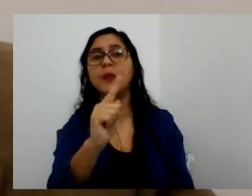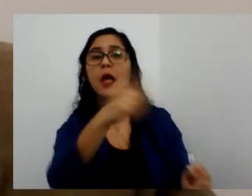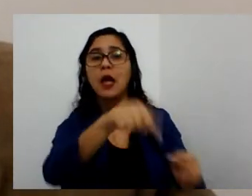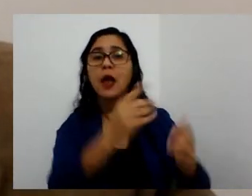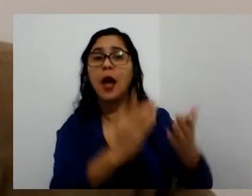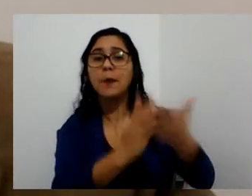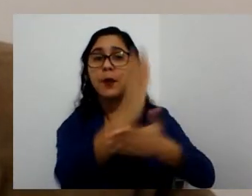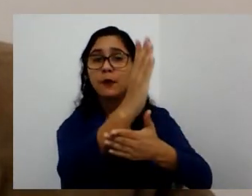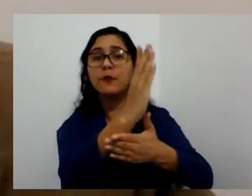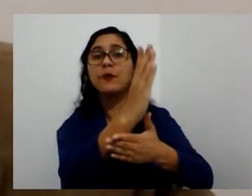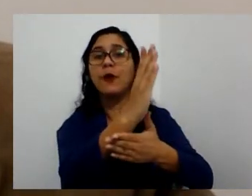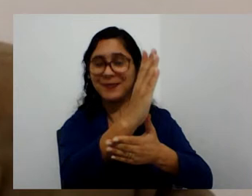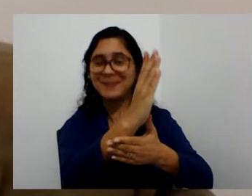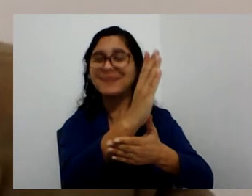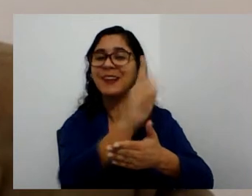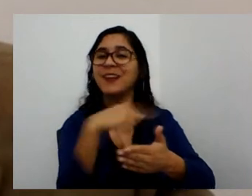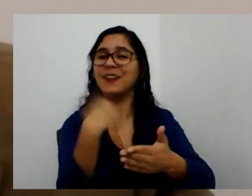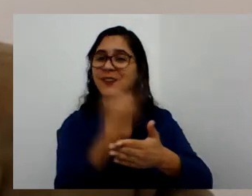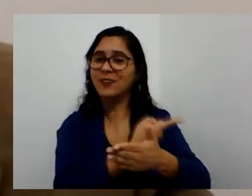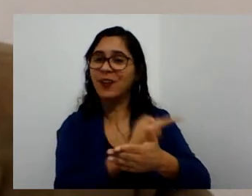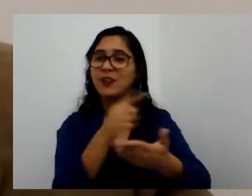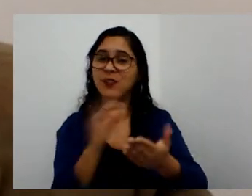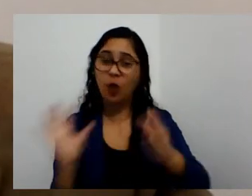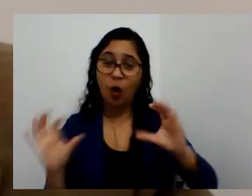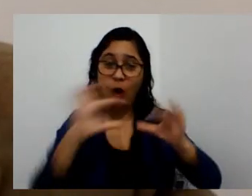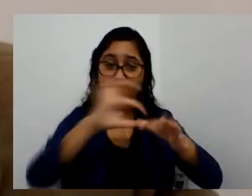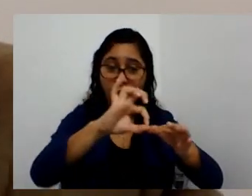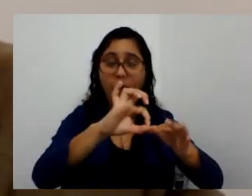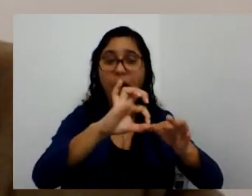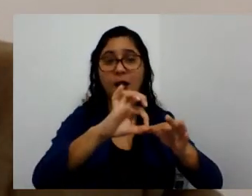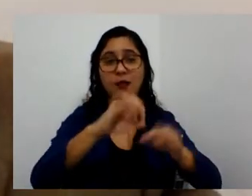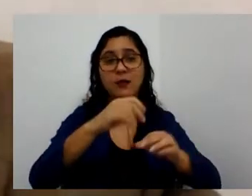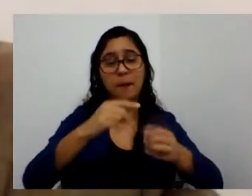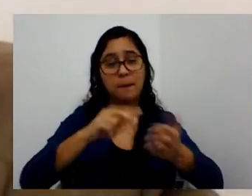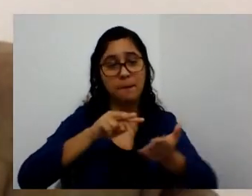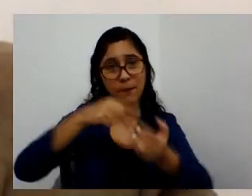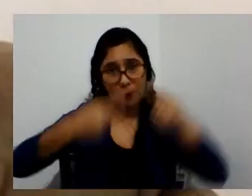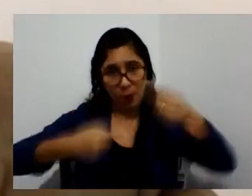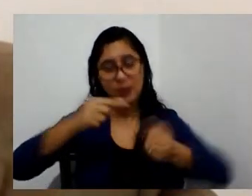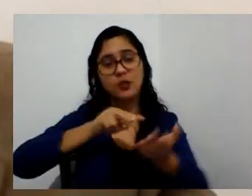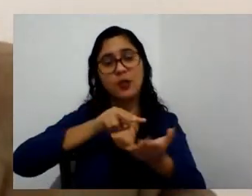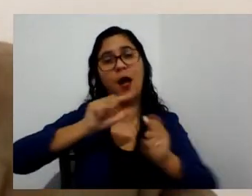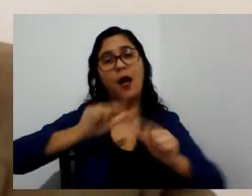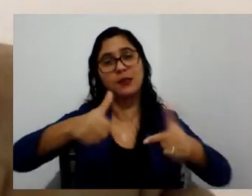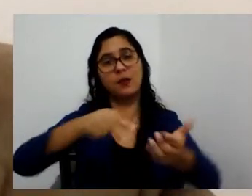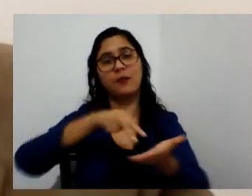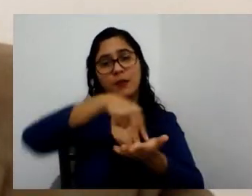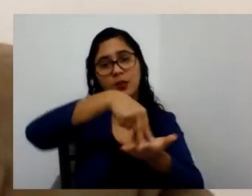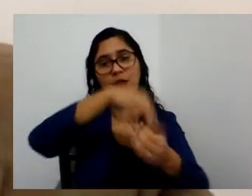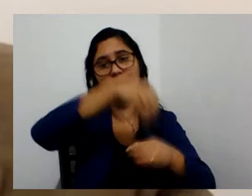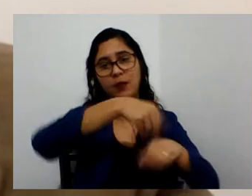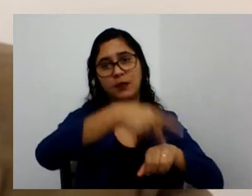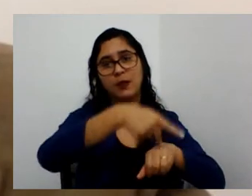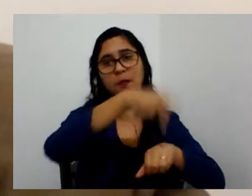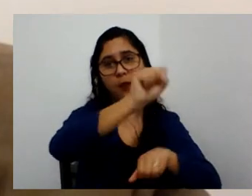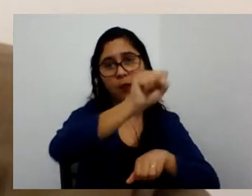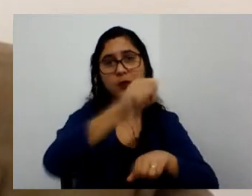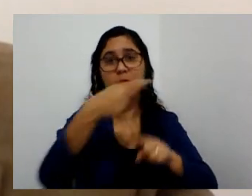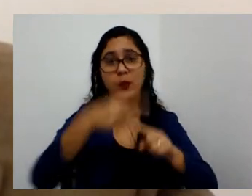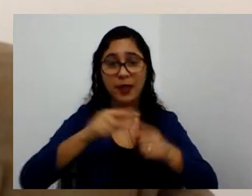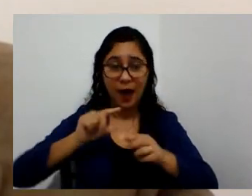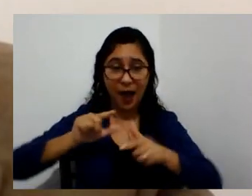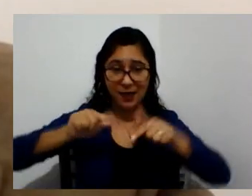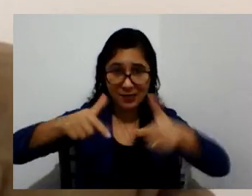nós incluirmos as políticas de ações afirmativas na pós-graduação. As ações afirmativas, elas estão no DNA da UFSCar,